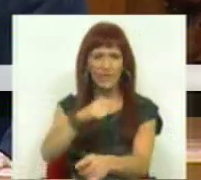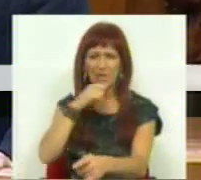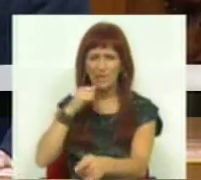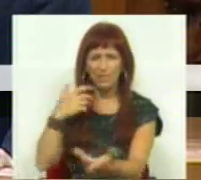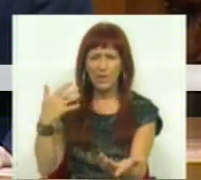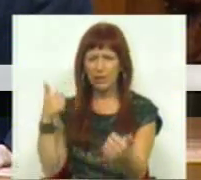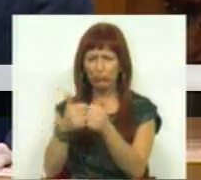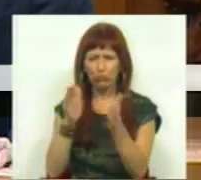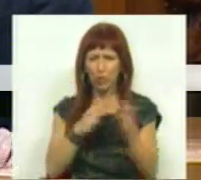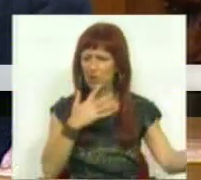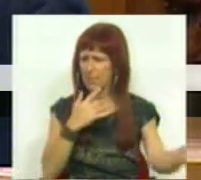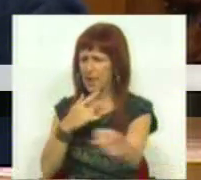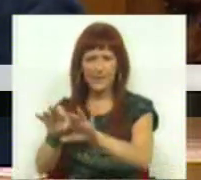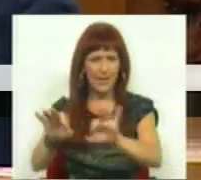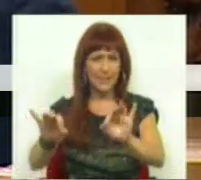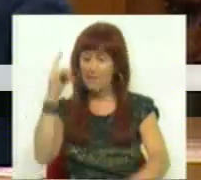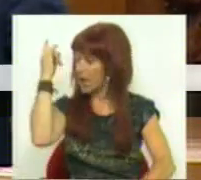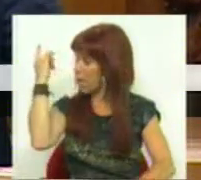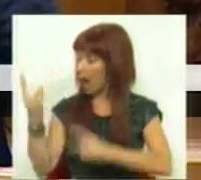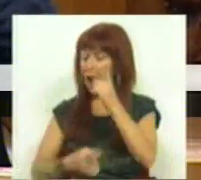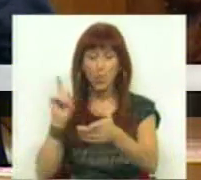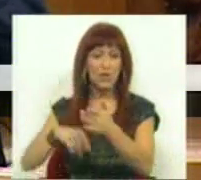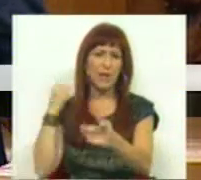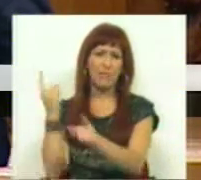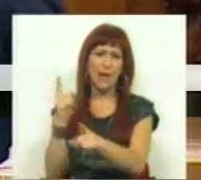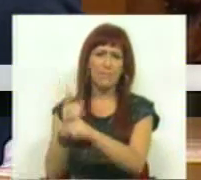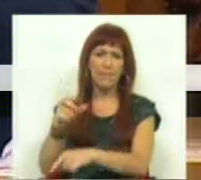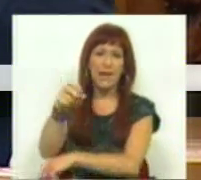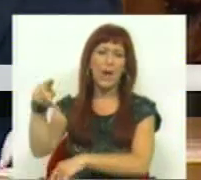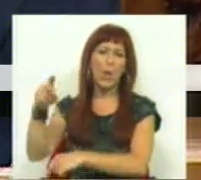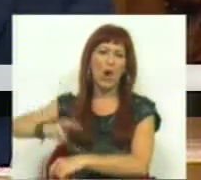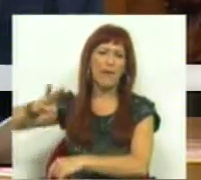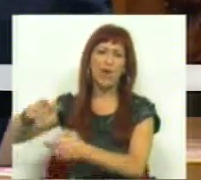não batem a todas as portas. A algumas calha sempre o Euromilhões. Disse.